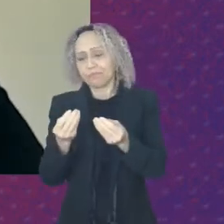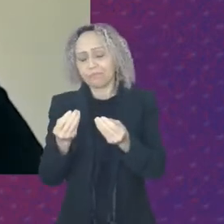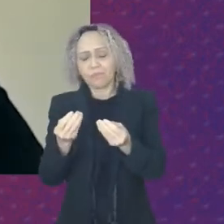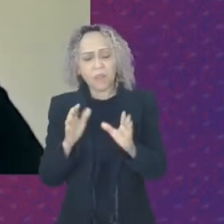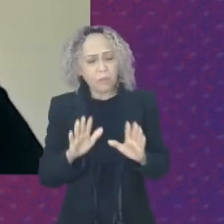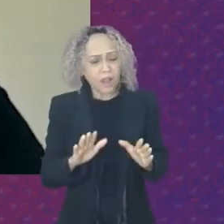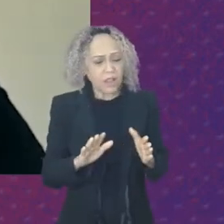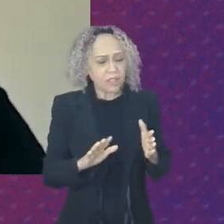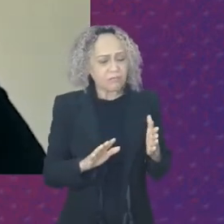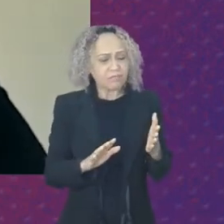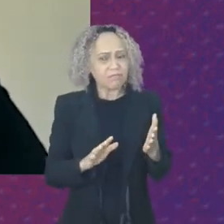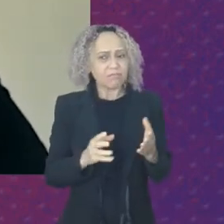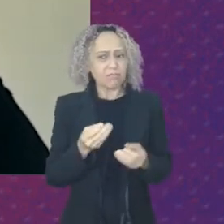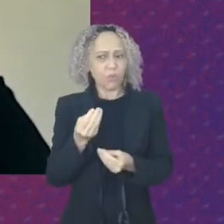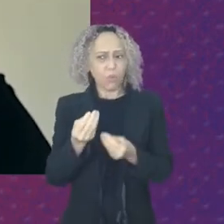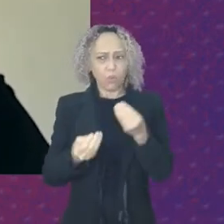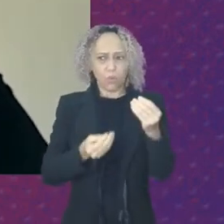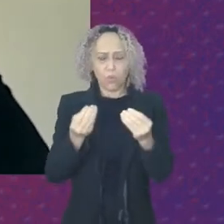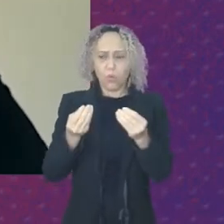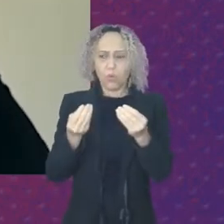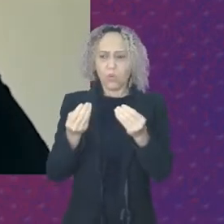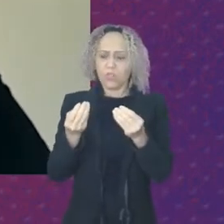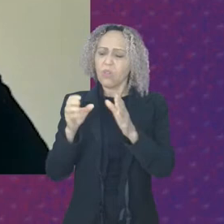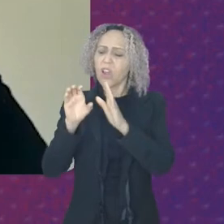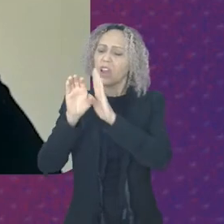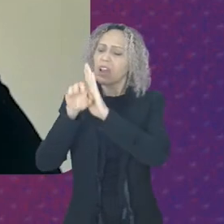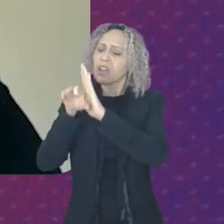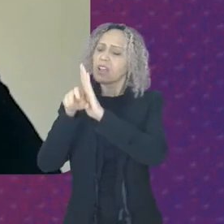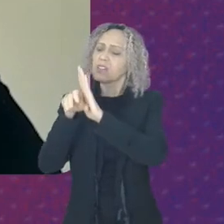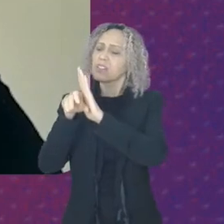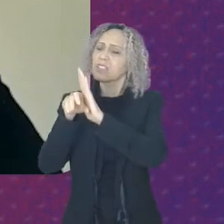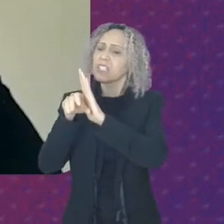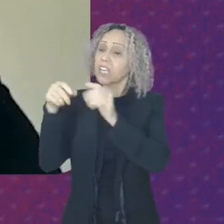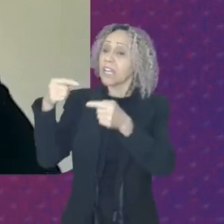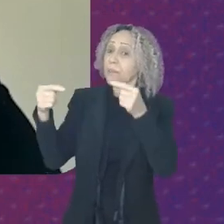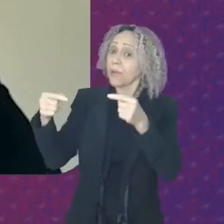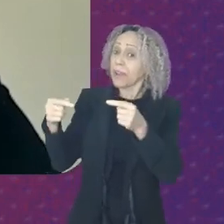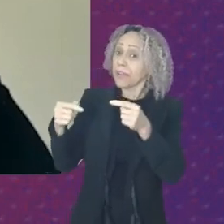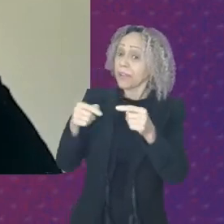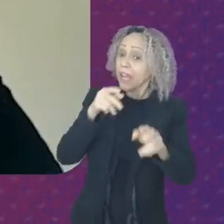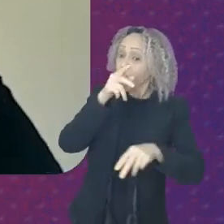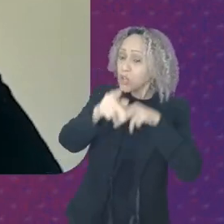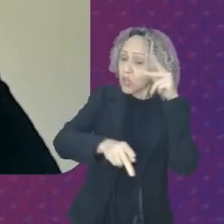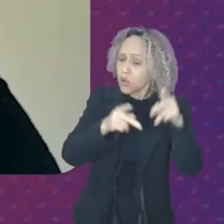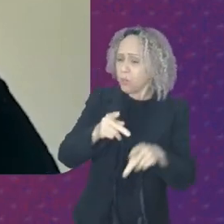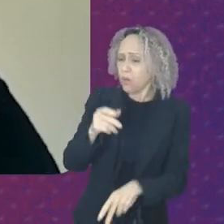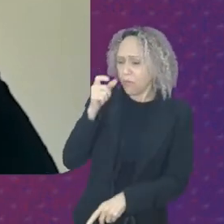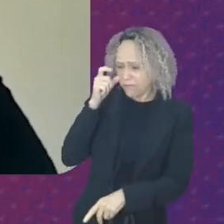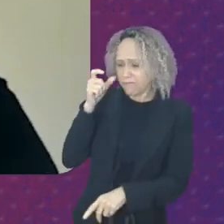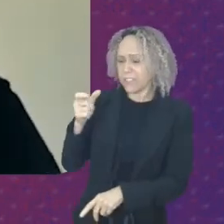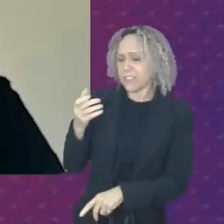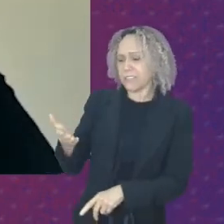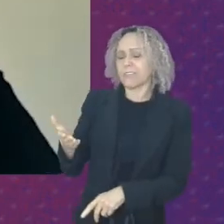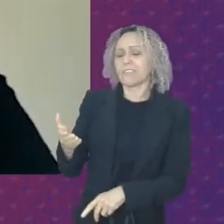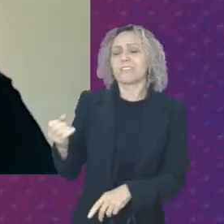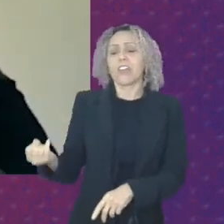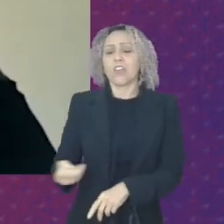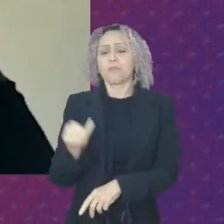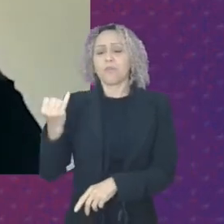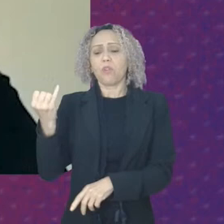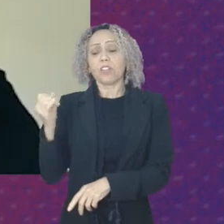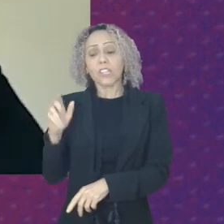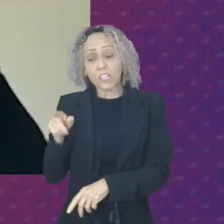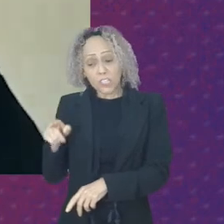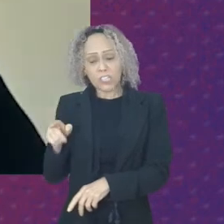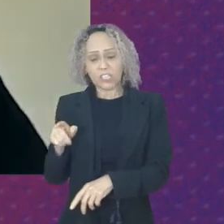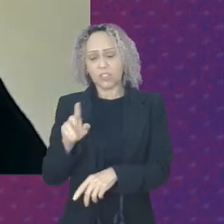é esse conteúdo político de interesse público? Como é que a gente vai fazer essa